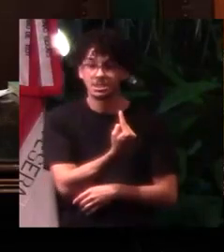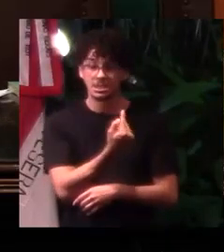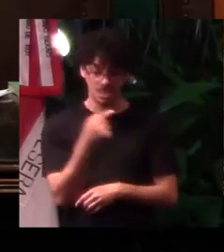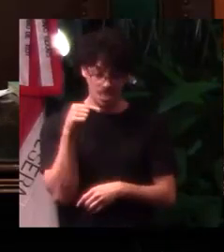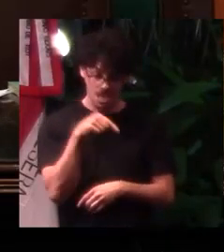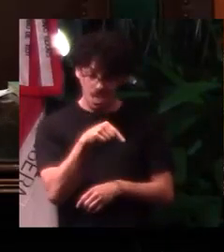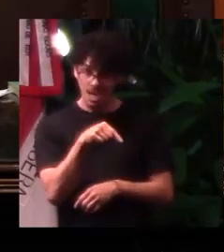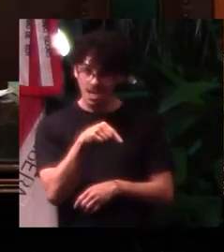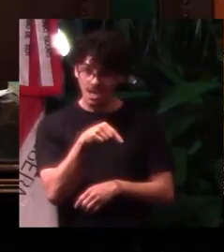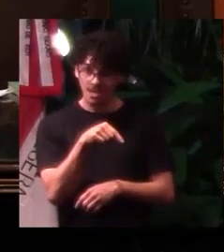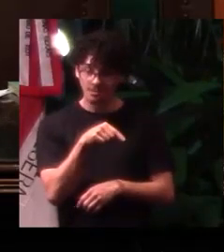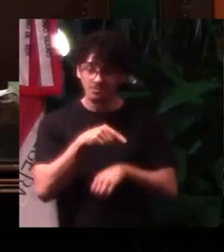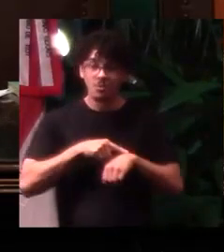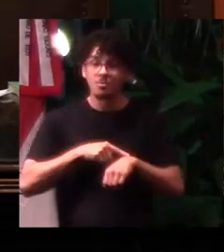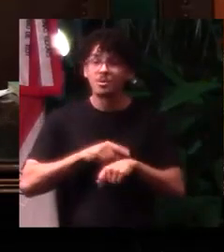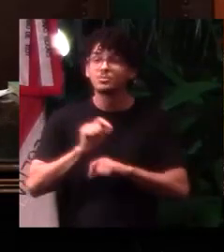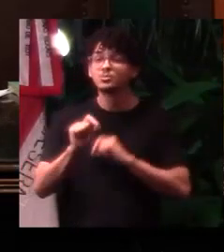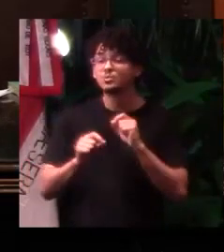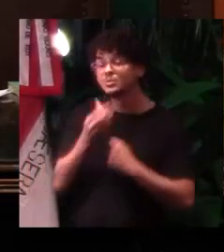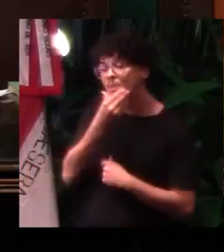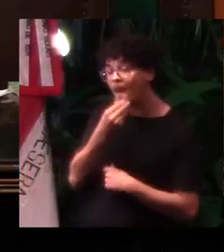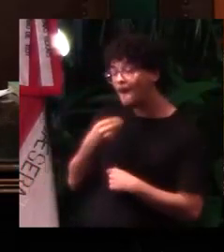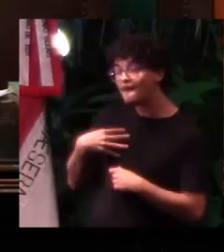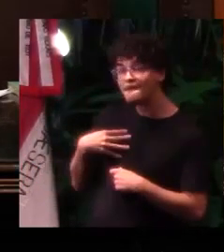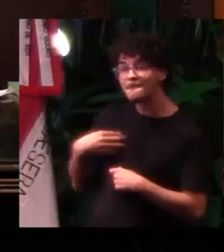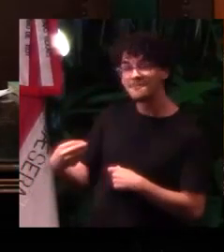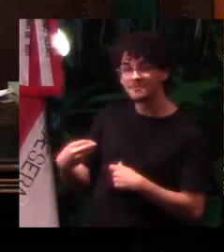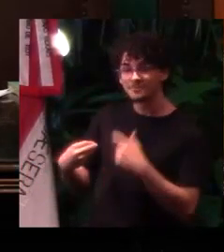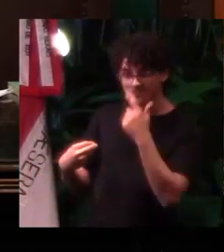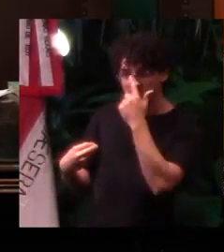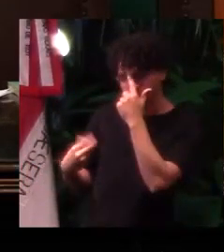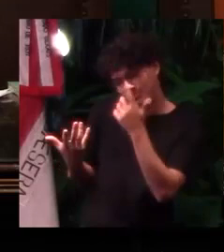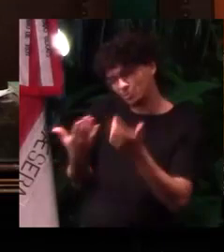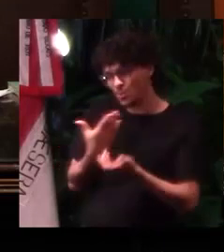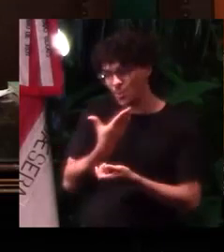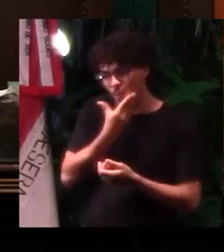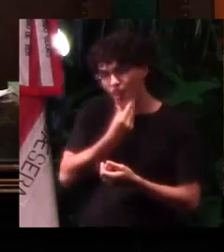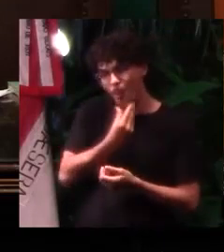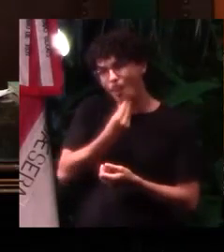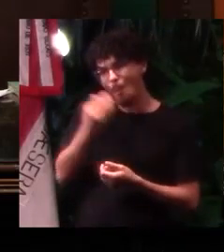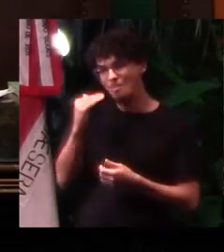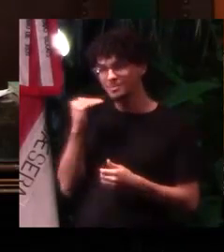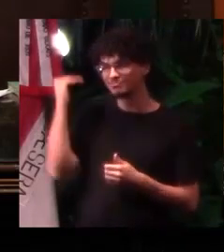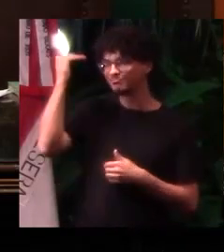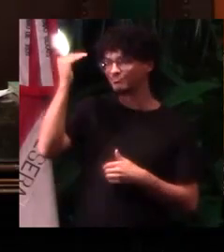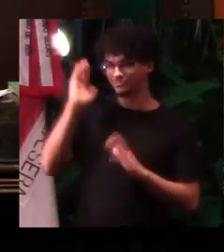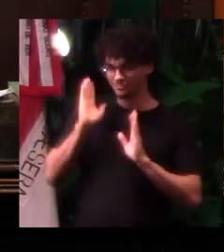momento, o menino, o homem já, né, o narrador,